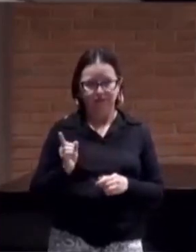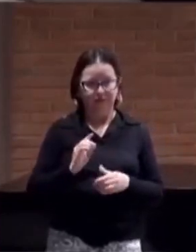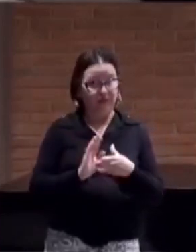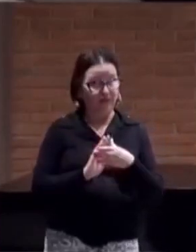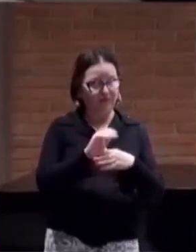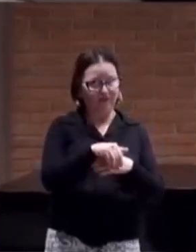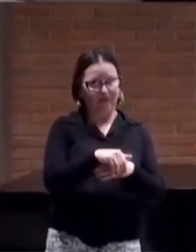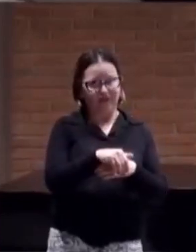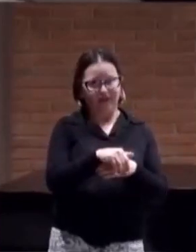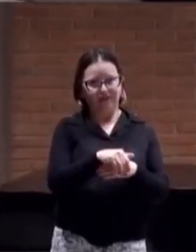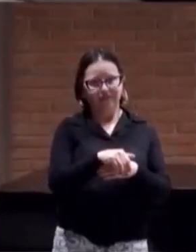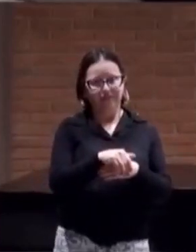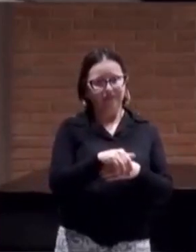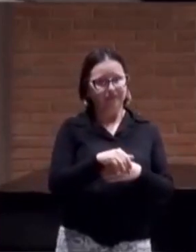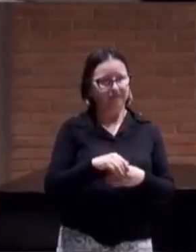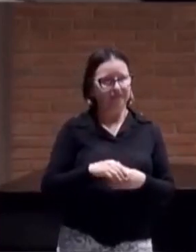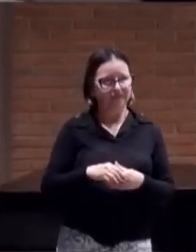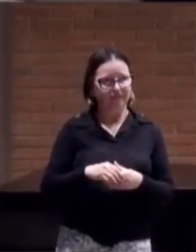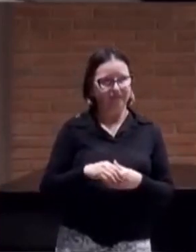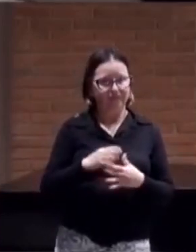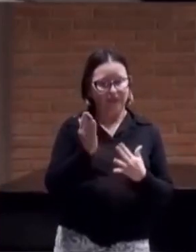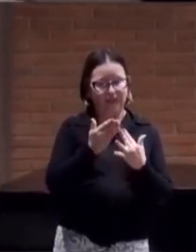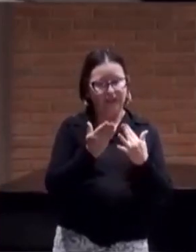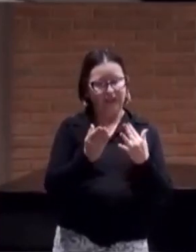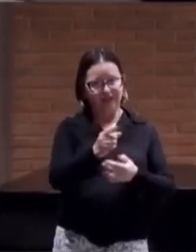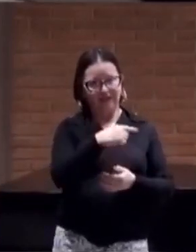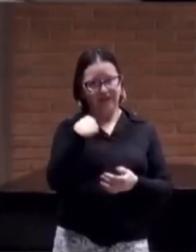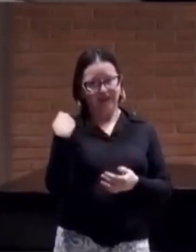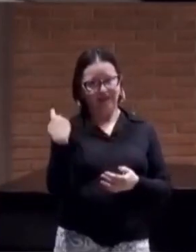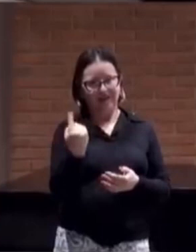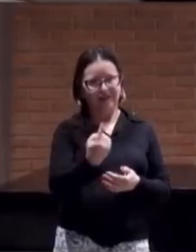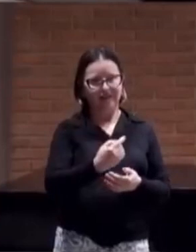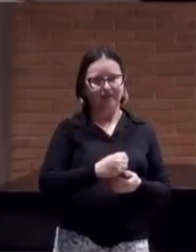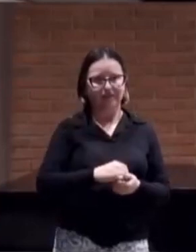fora. É entre nós.